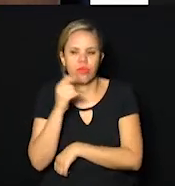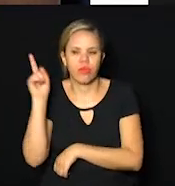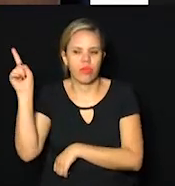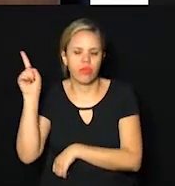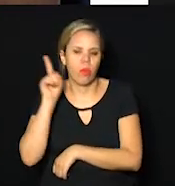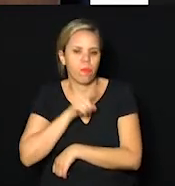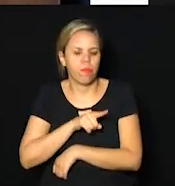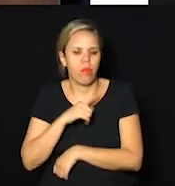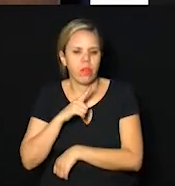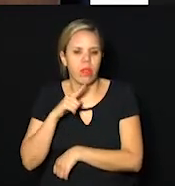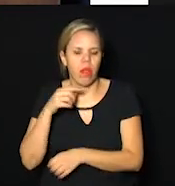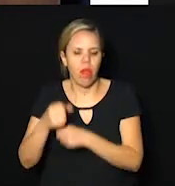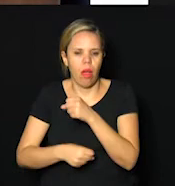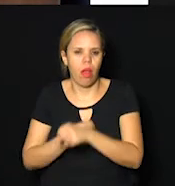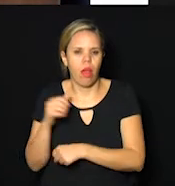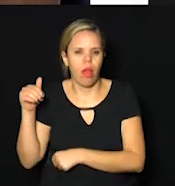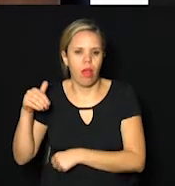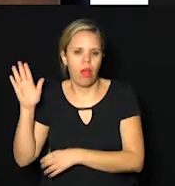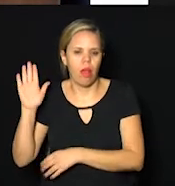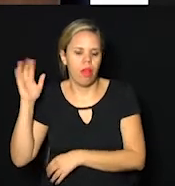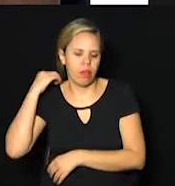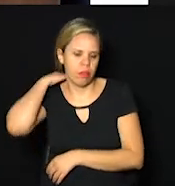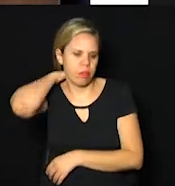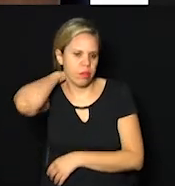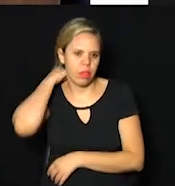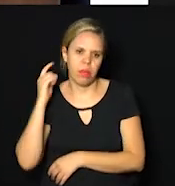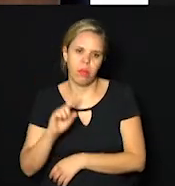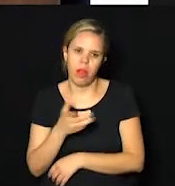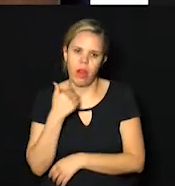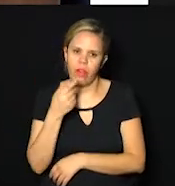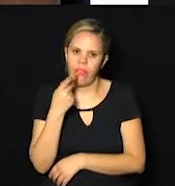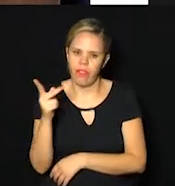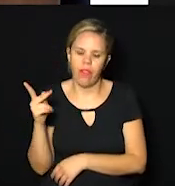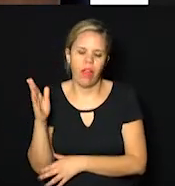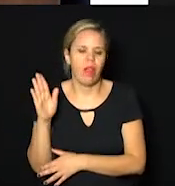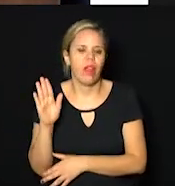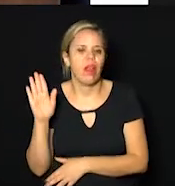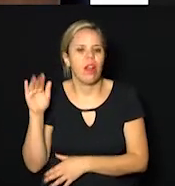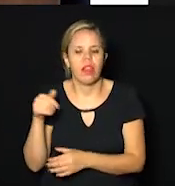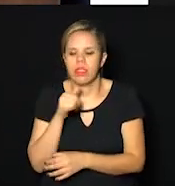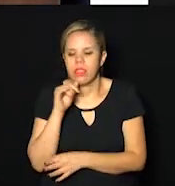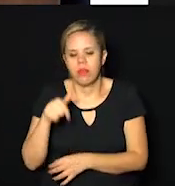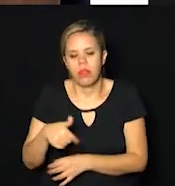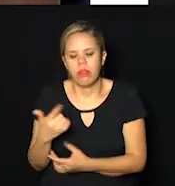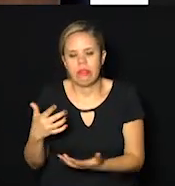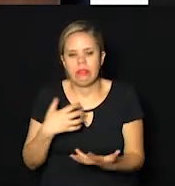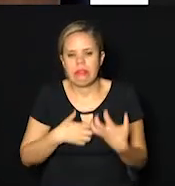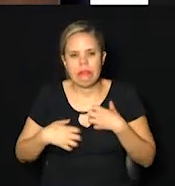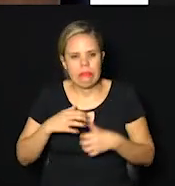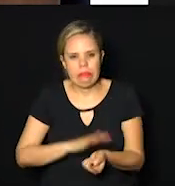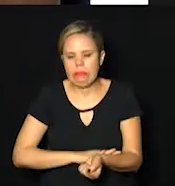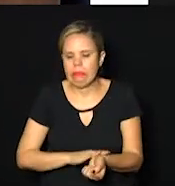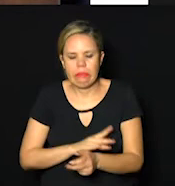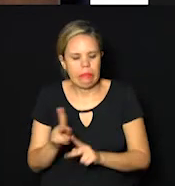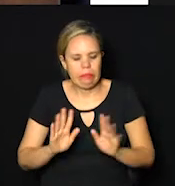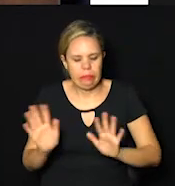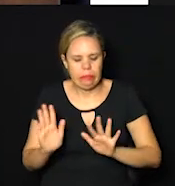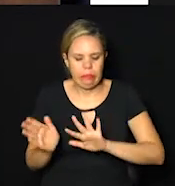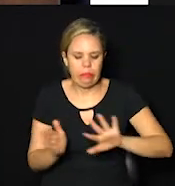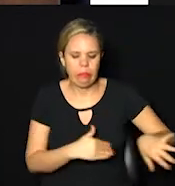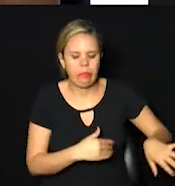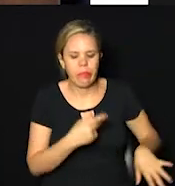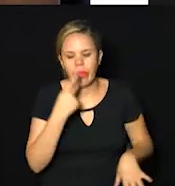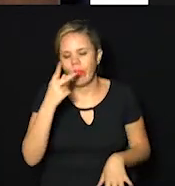gente tem ano eleitoral, é melhor não falar dos nossos exemplos aqui para não causar tanto estresse. Mas, no final das contas, a gente está falando que